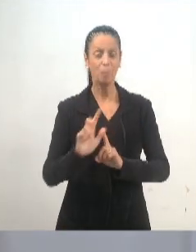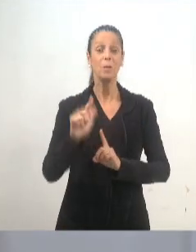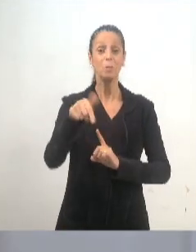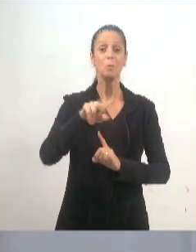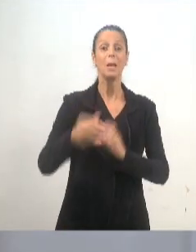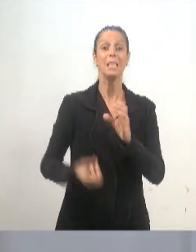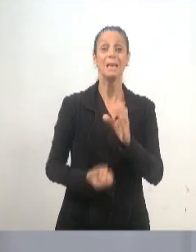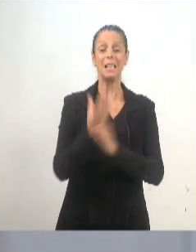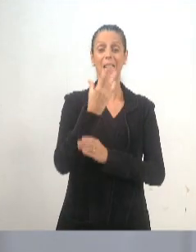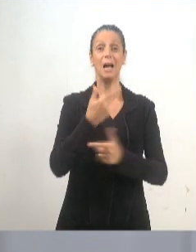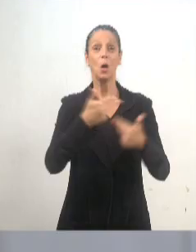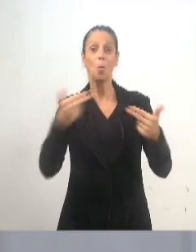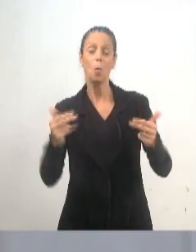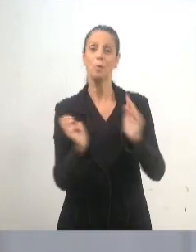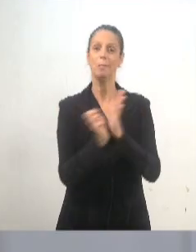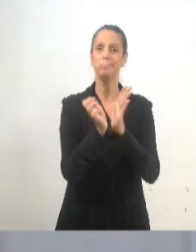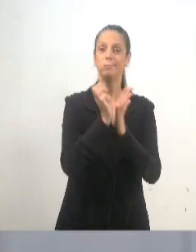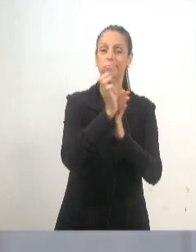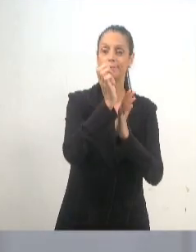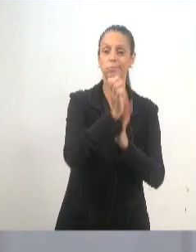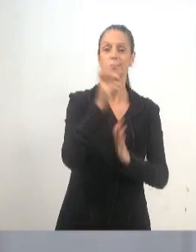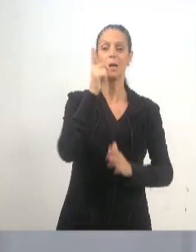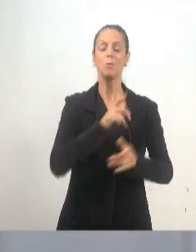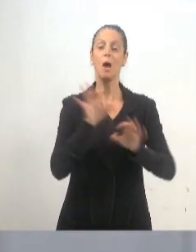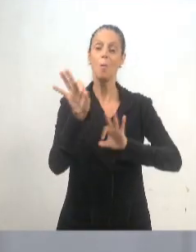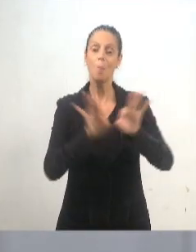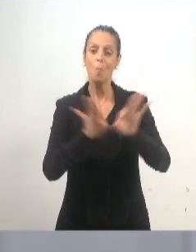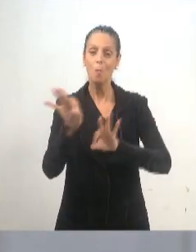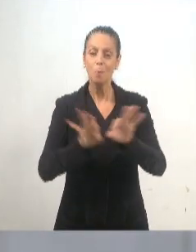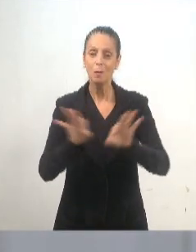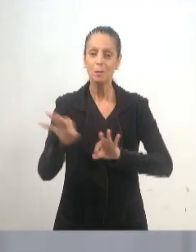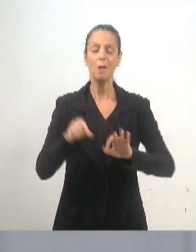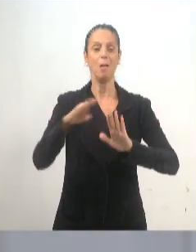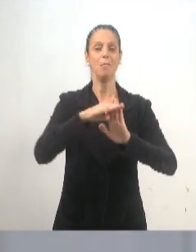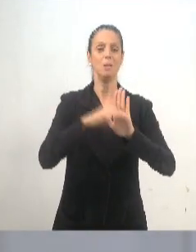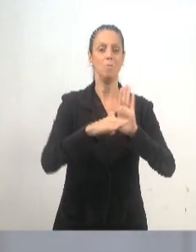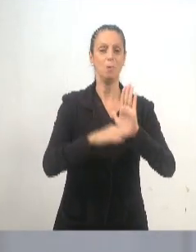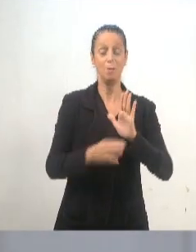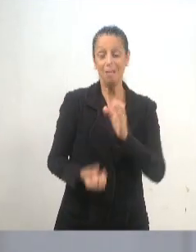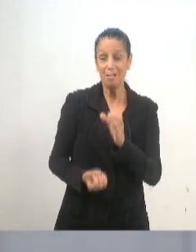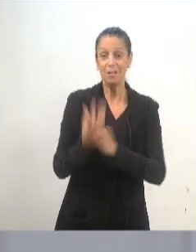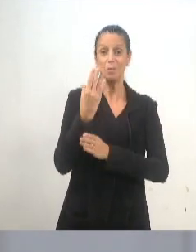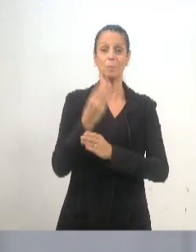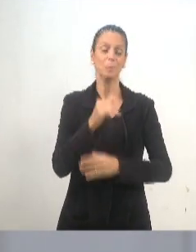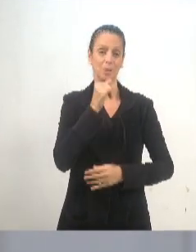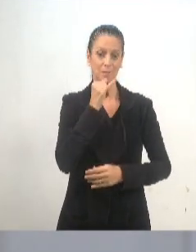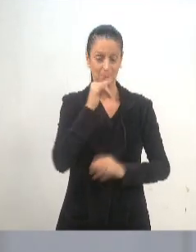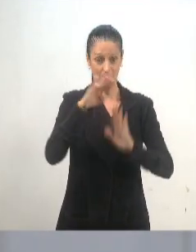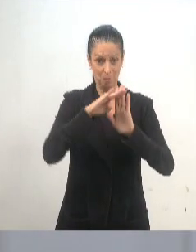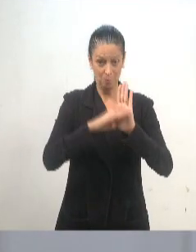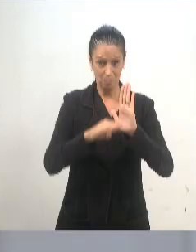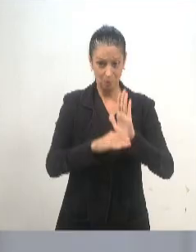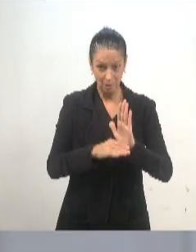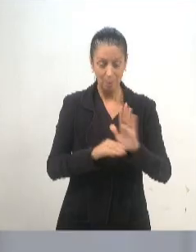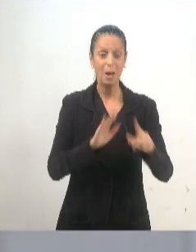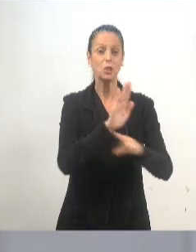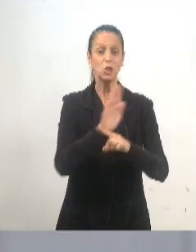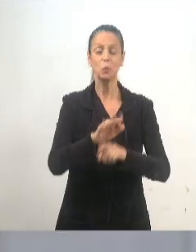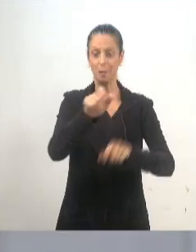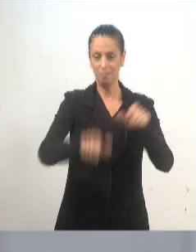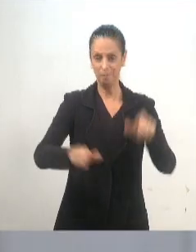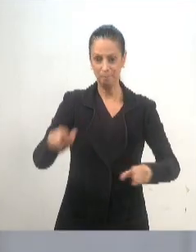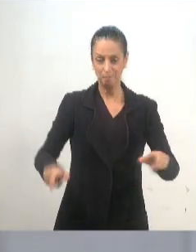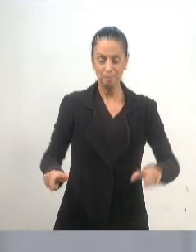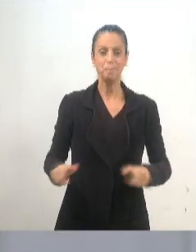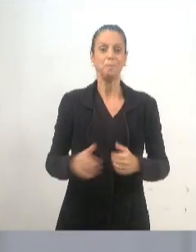criar aparatos burocráticos para gerenciar esse programa que foi criado. No caso do programa Pé de Meia, para que não